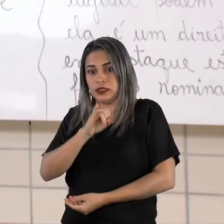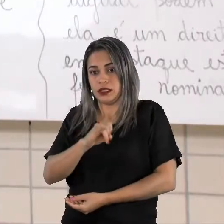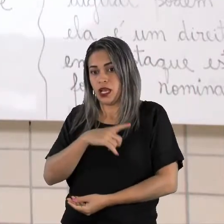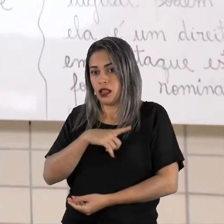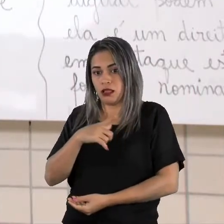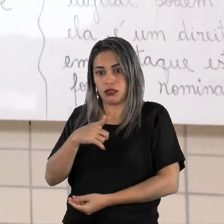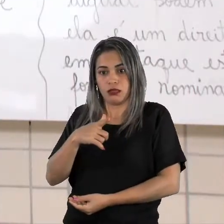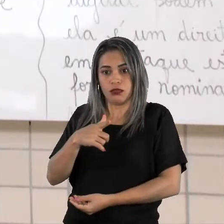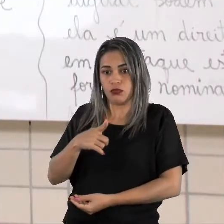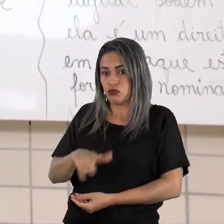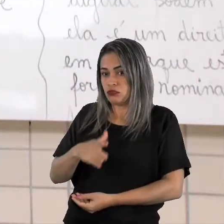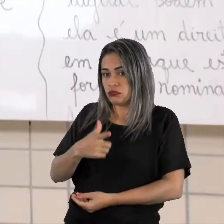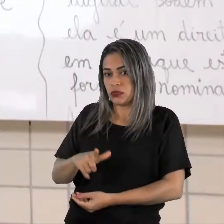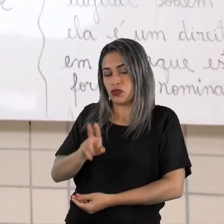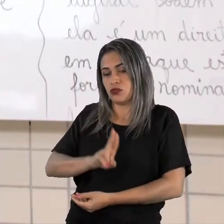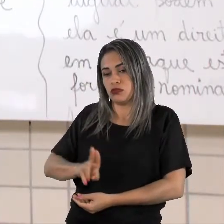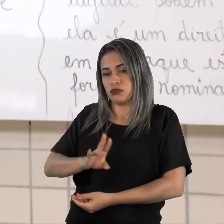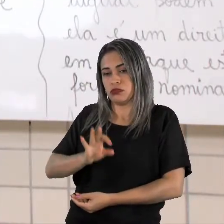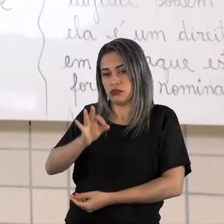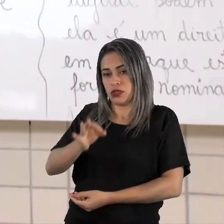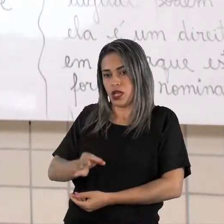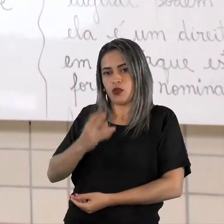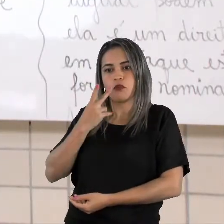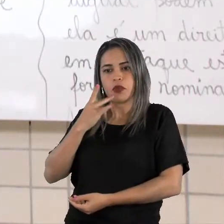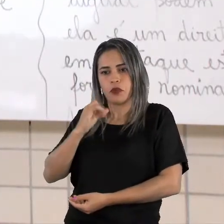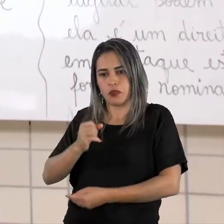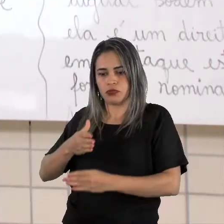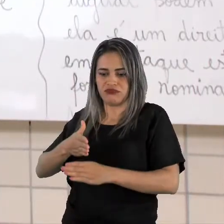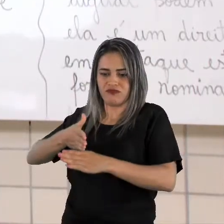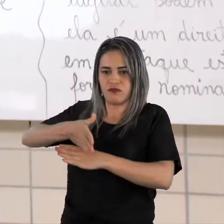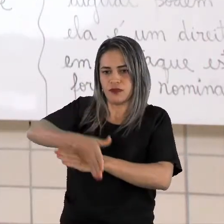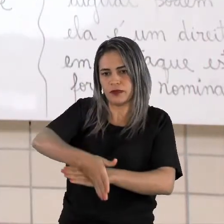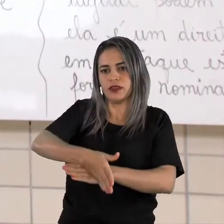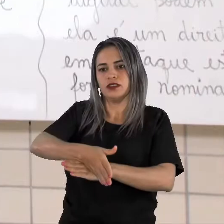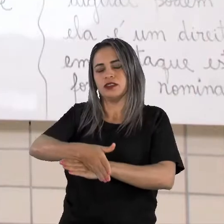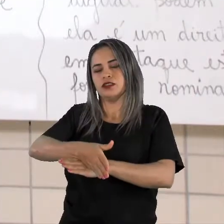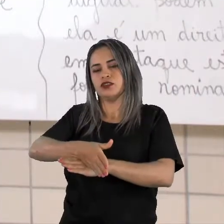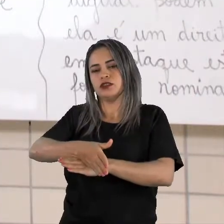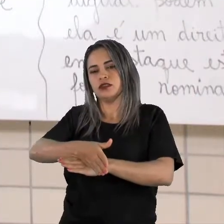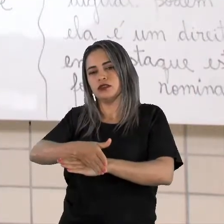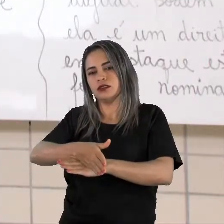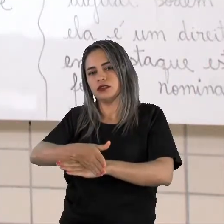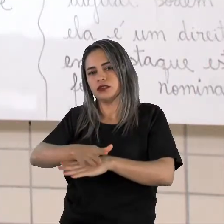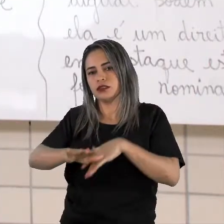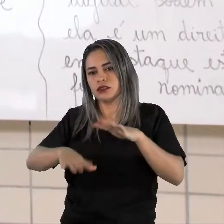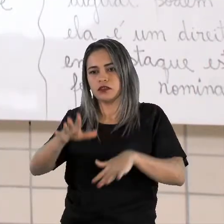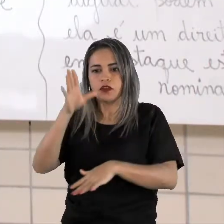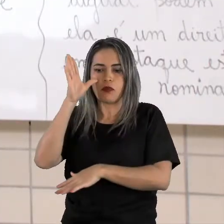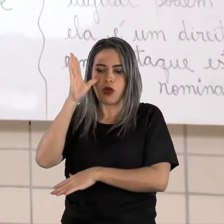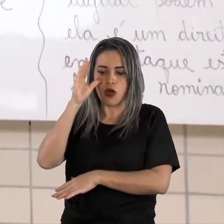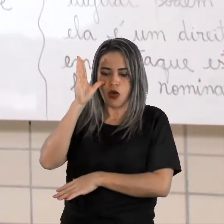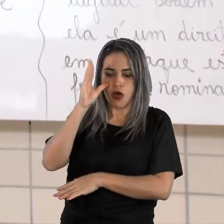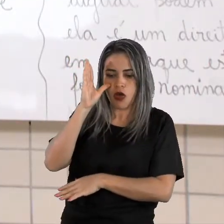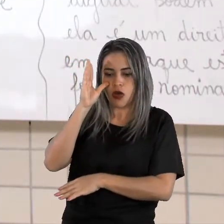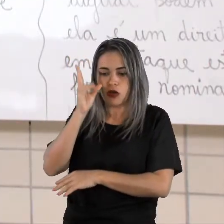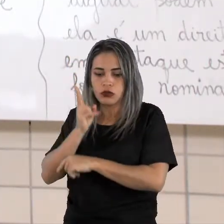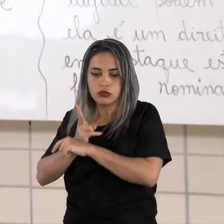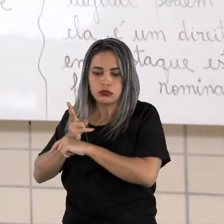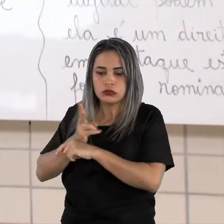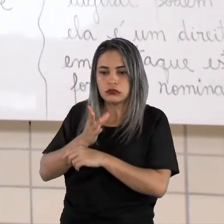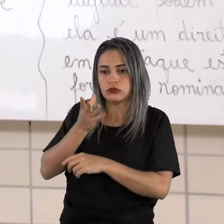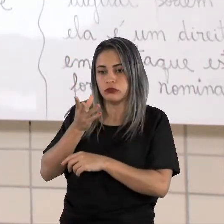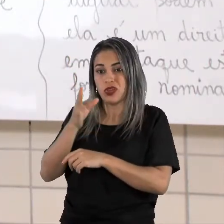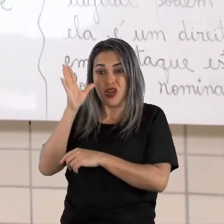fazendo um bom uso, é claro que o pai vai poder invadir, né? E de certa forma olhar, né? Digamos assim, não